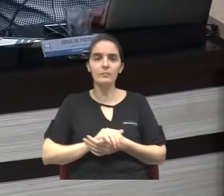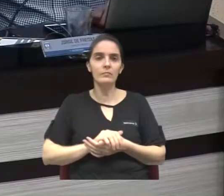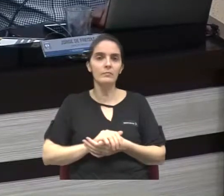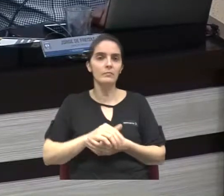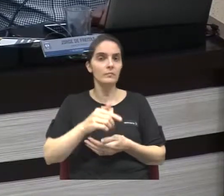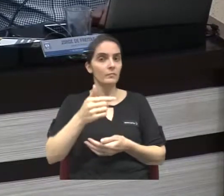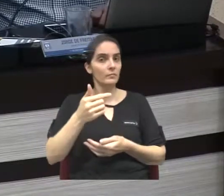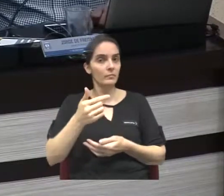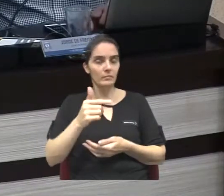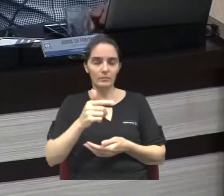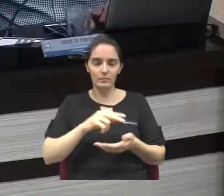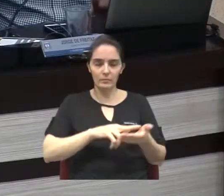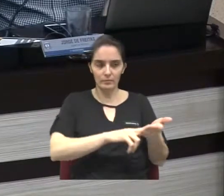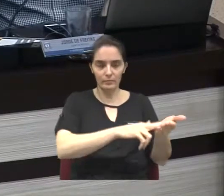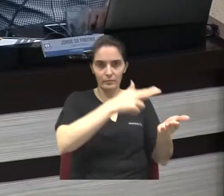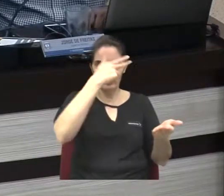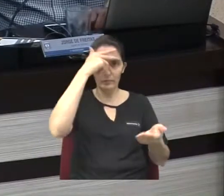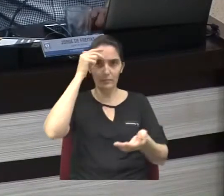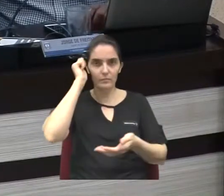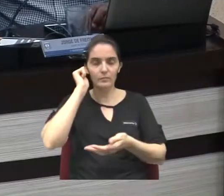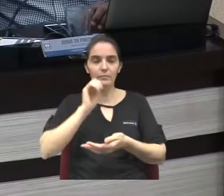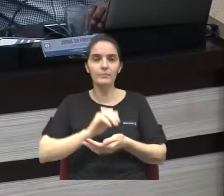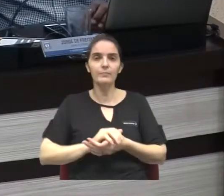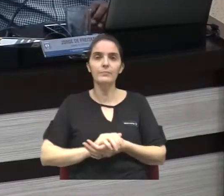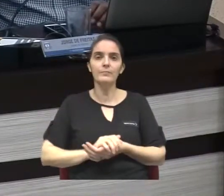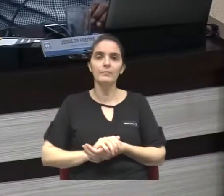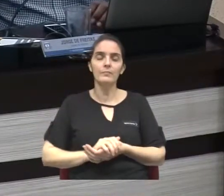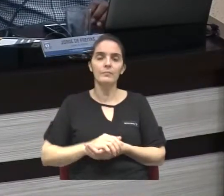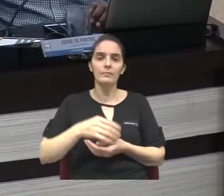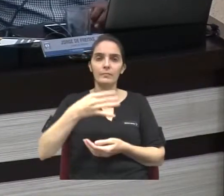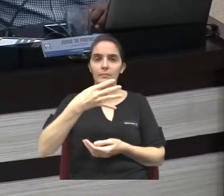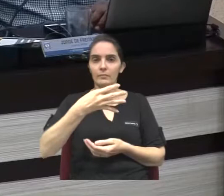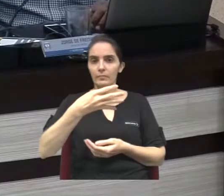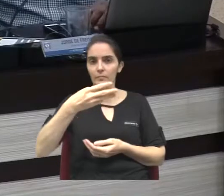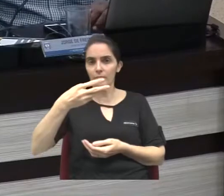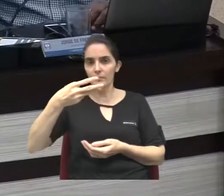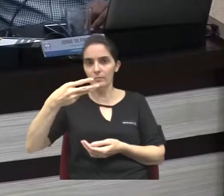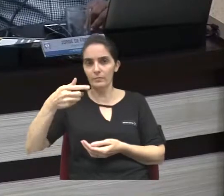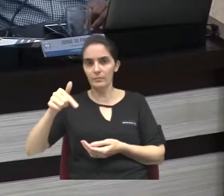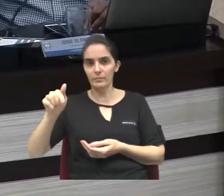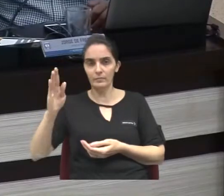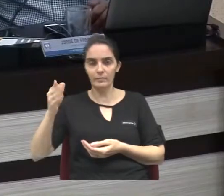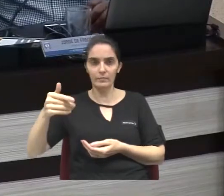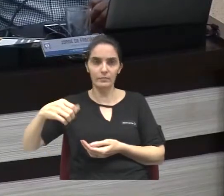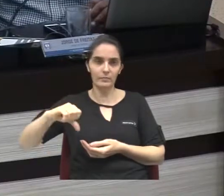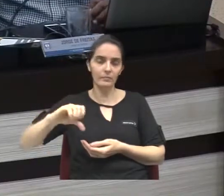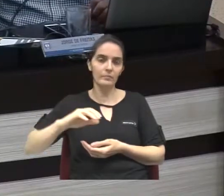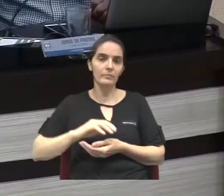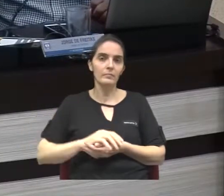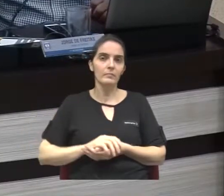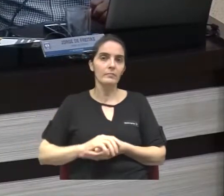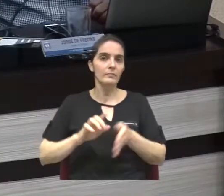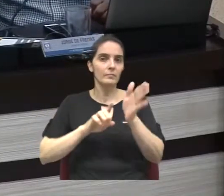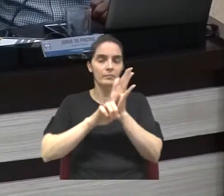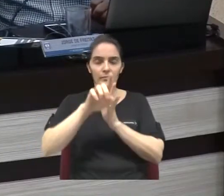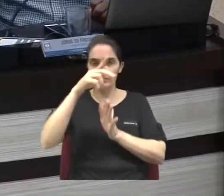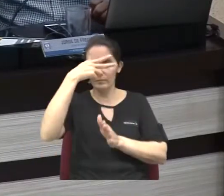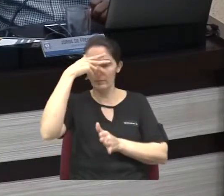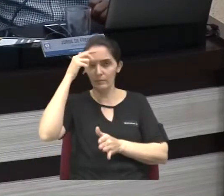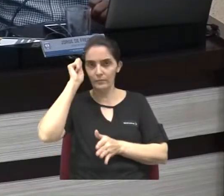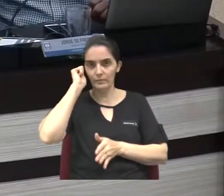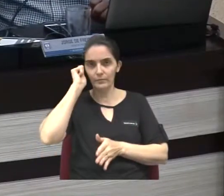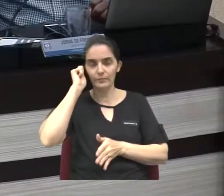Não havendo, será encaminhado ao executivo. O requerimento 437 barra 2019 requer informações ao Poder Executivo sobre a